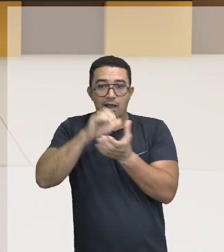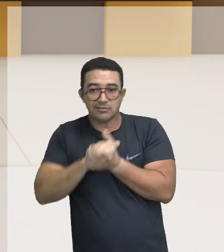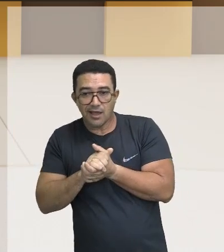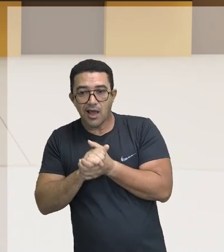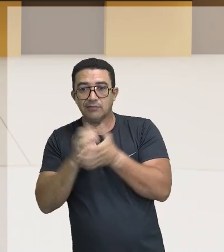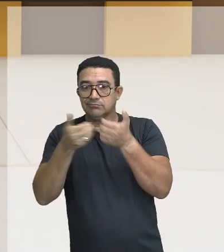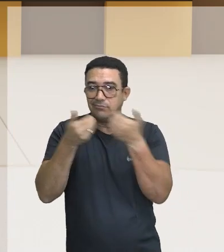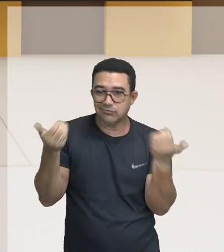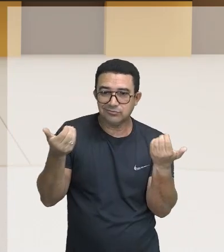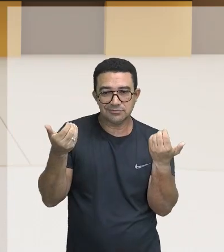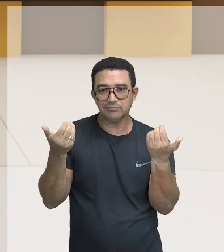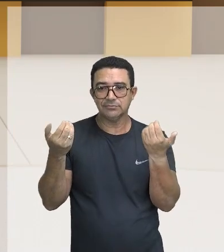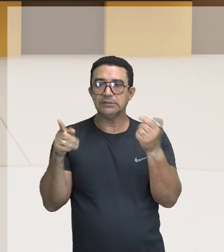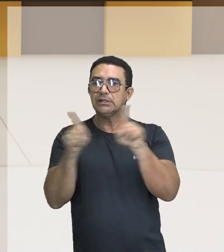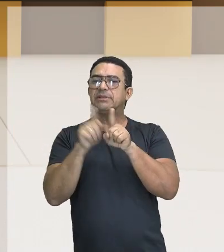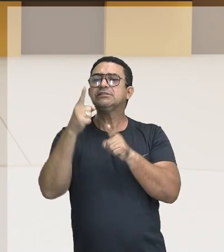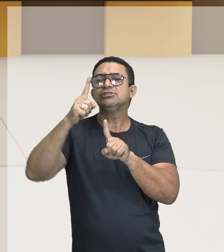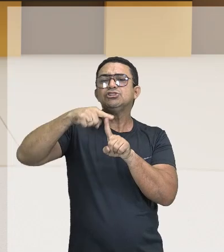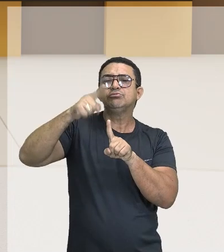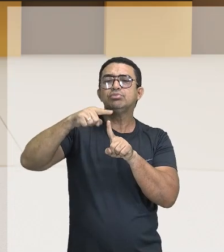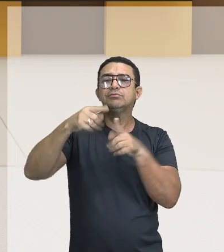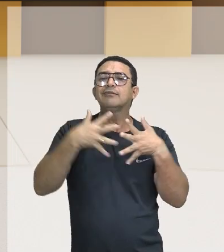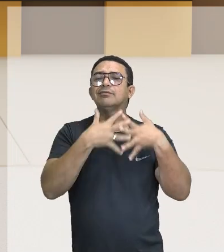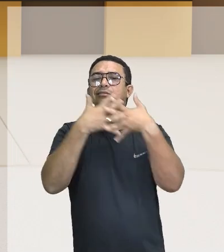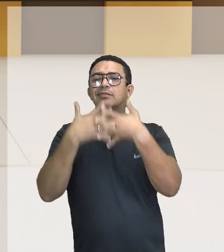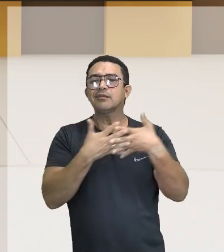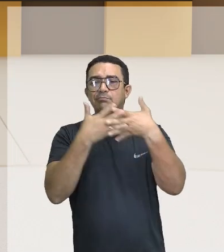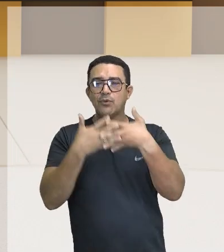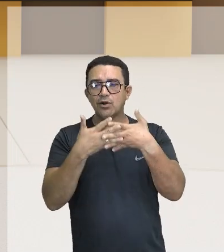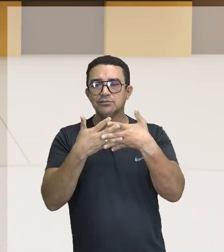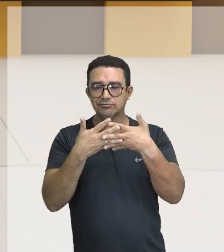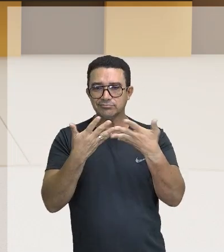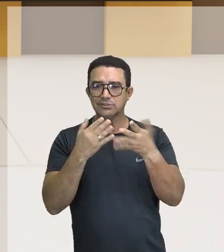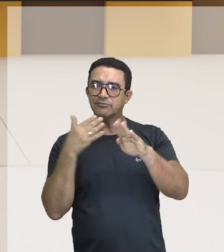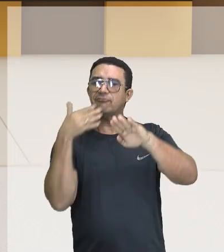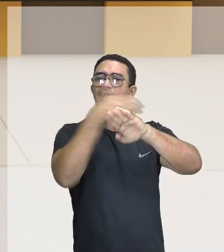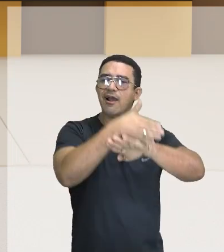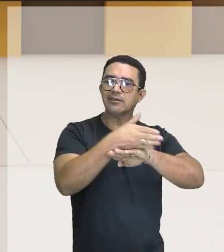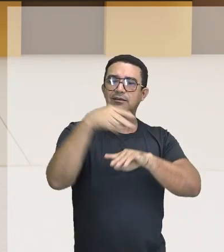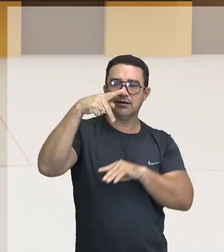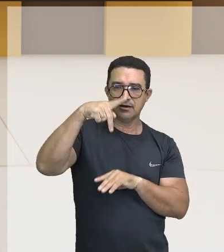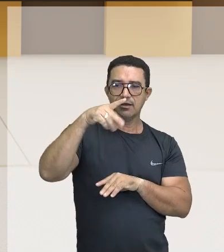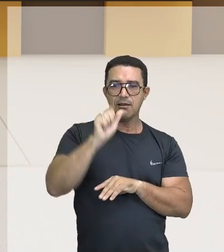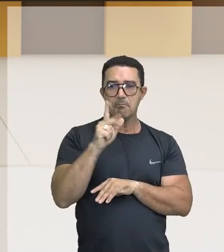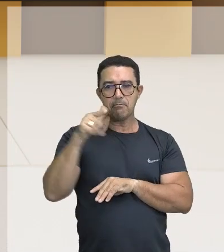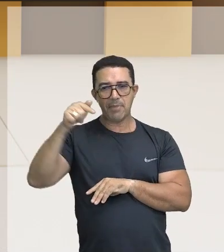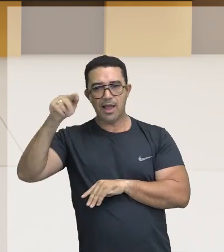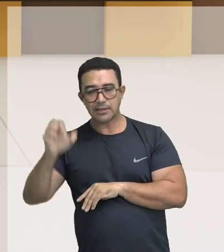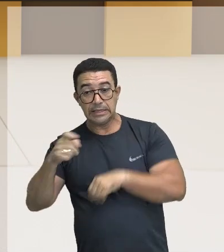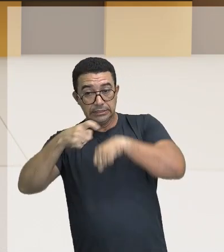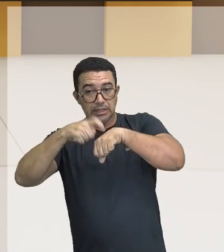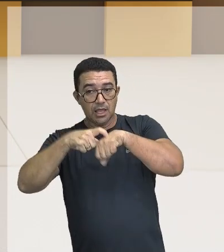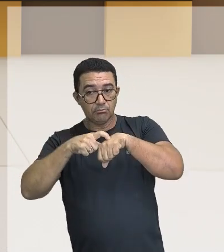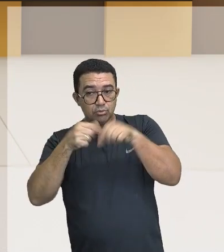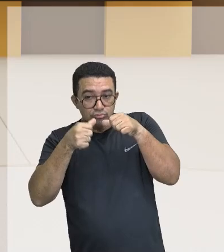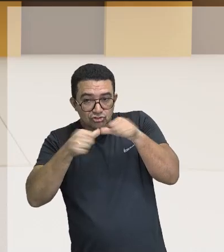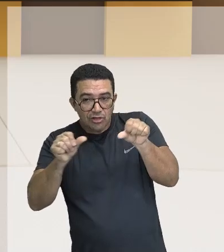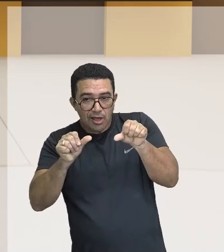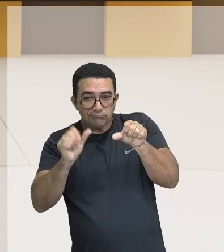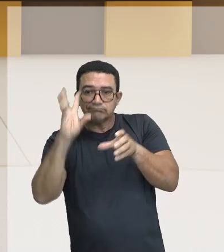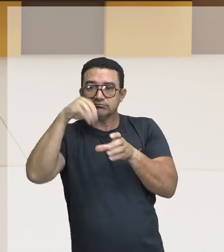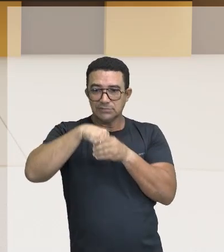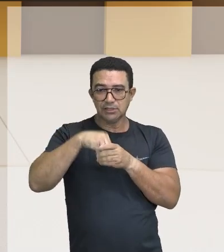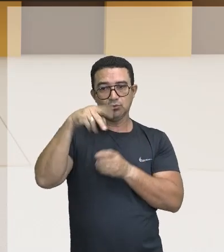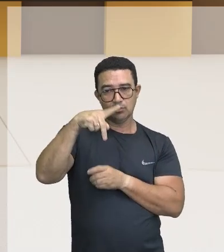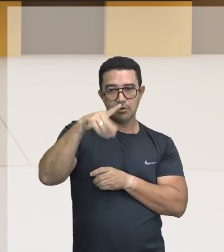nós temos meio de transporte para que eles possam chegar nesse parque, tempo de permanência, acompanhe